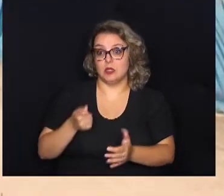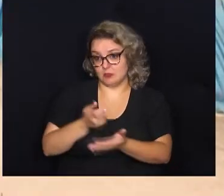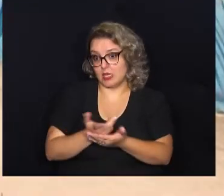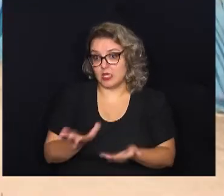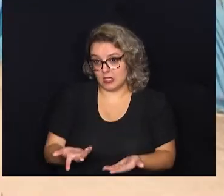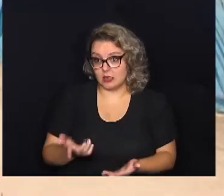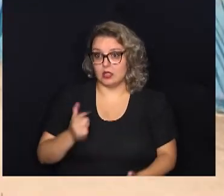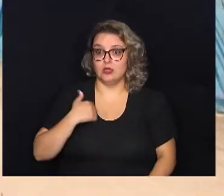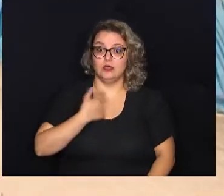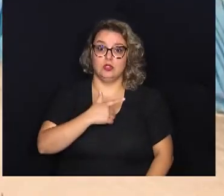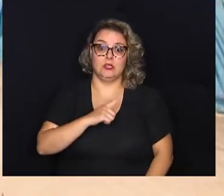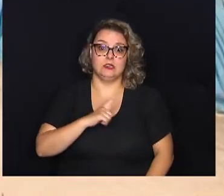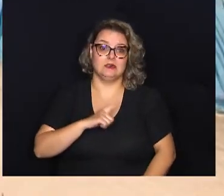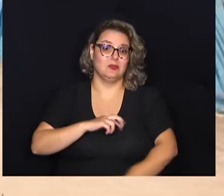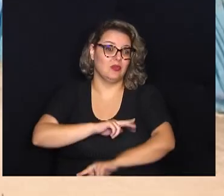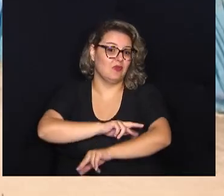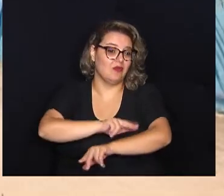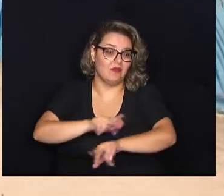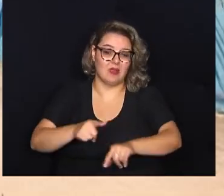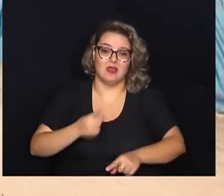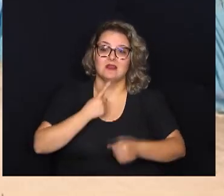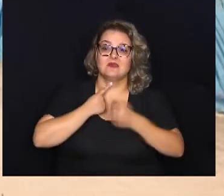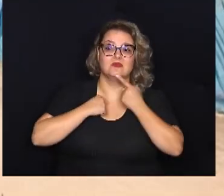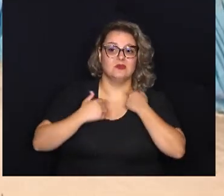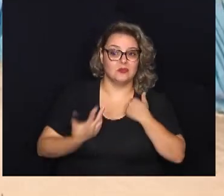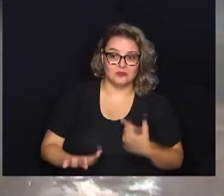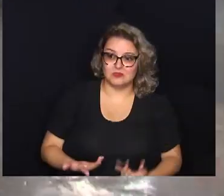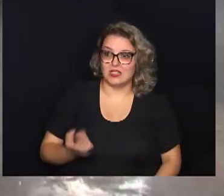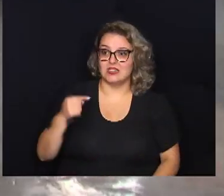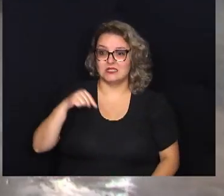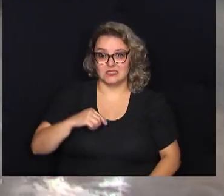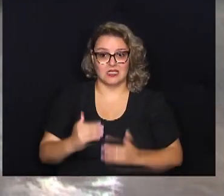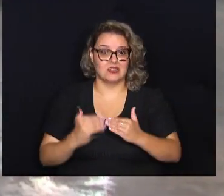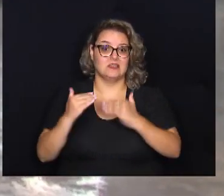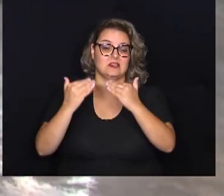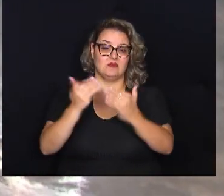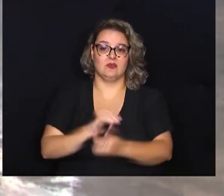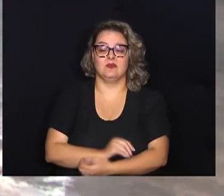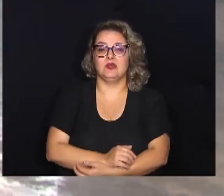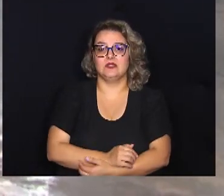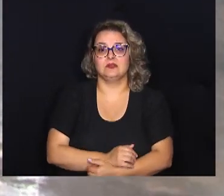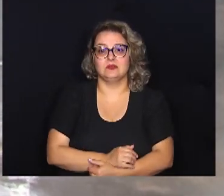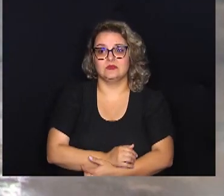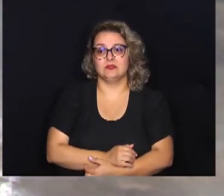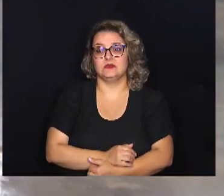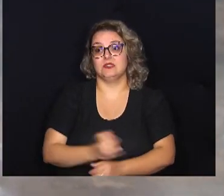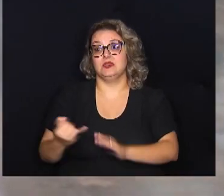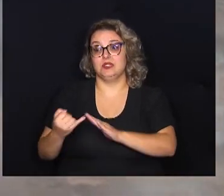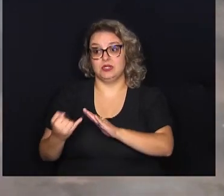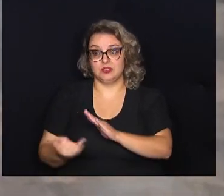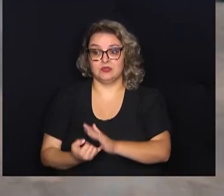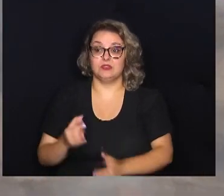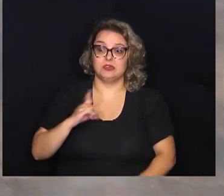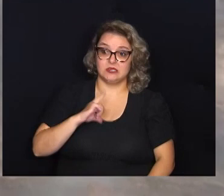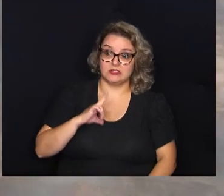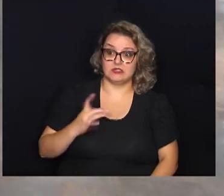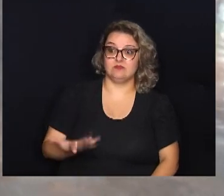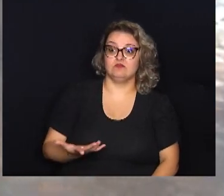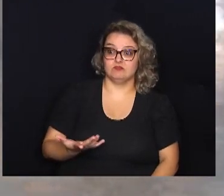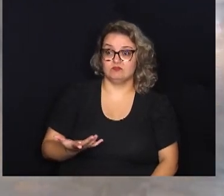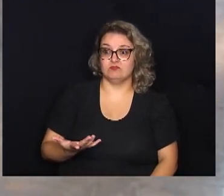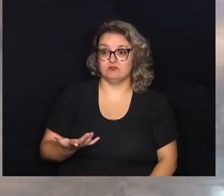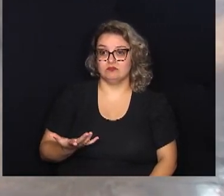Nós temos, na verdade, muitas necessidades a estar desenvolvendo, e a instituição que a gente ela está assim, com uma